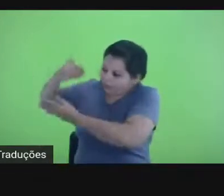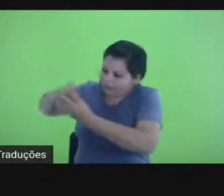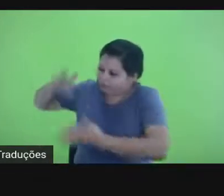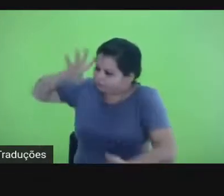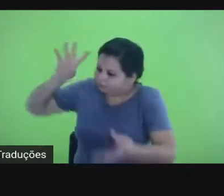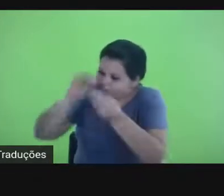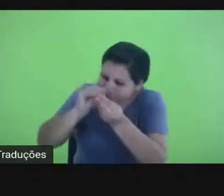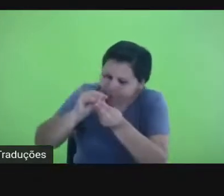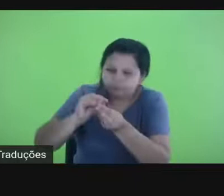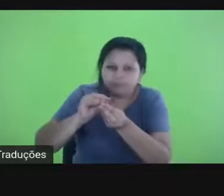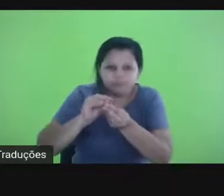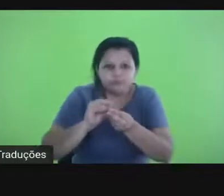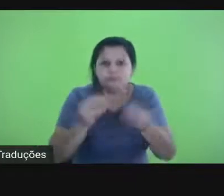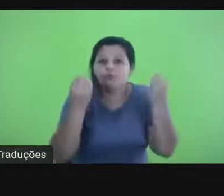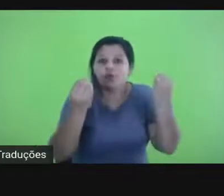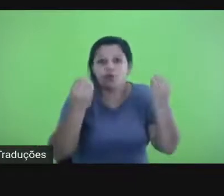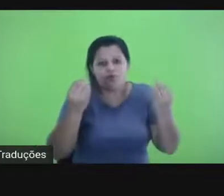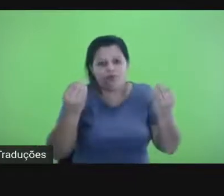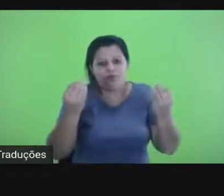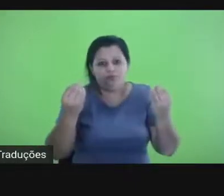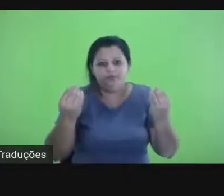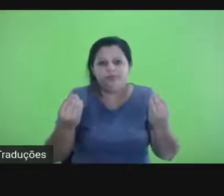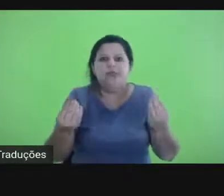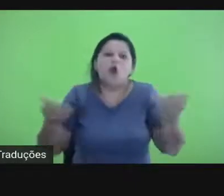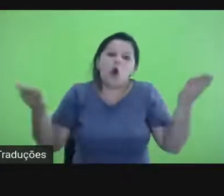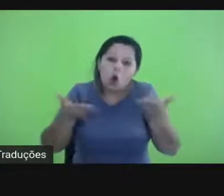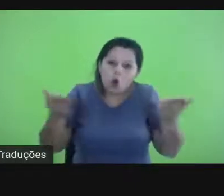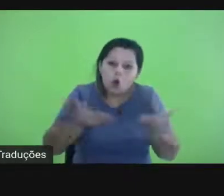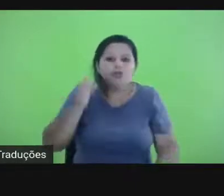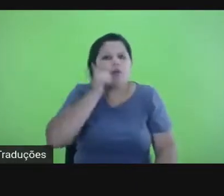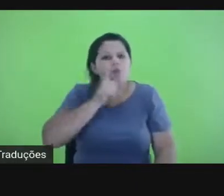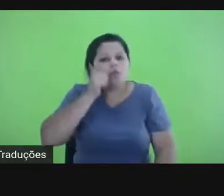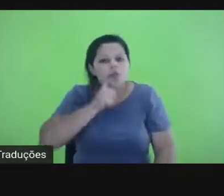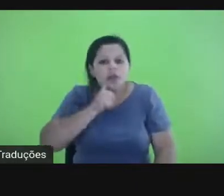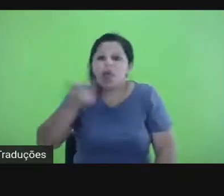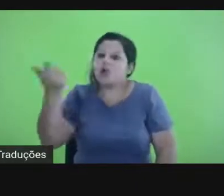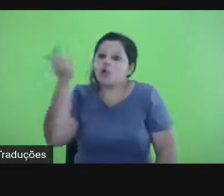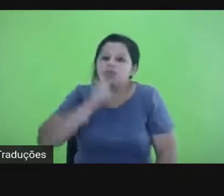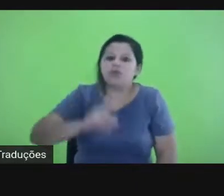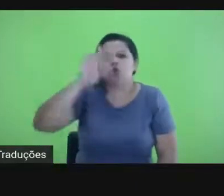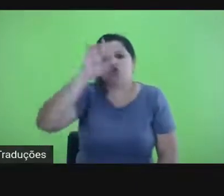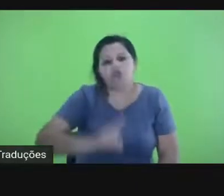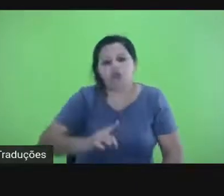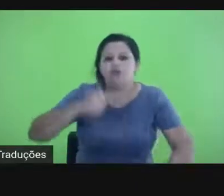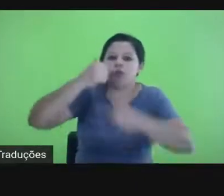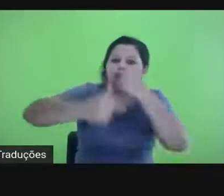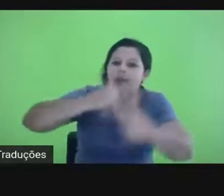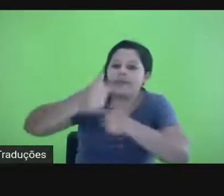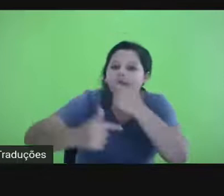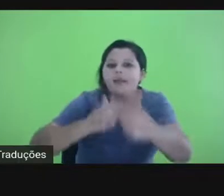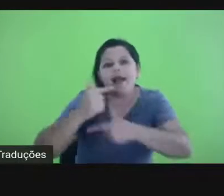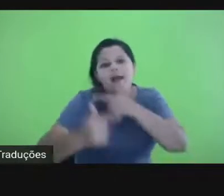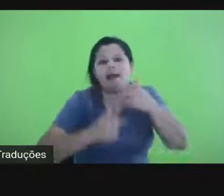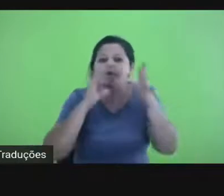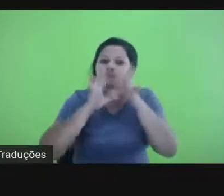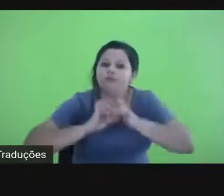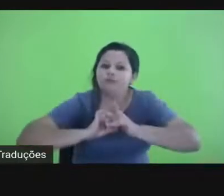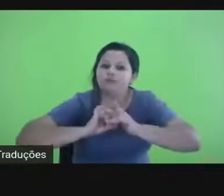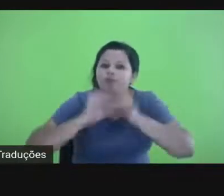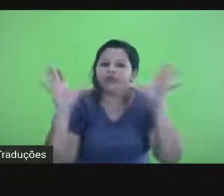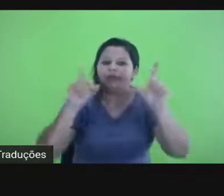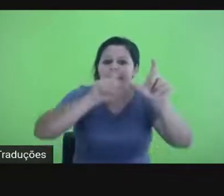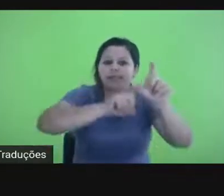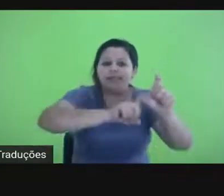que a mulher tenha saído para trabalhar, para estudar, para fazer suas coisas, tenha adquirido uma certa independência,